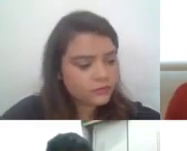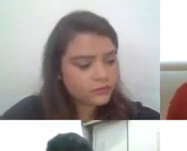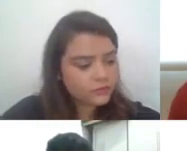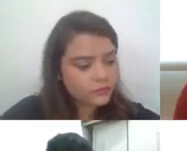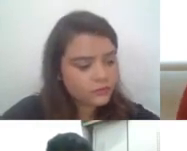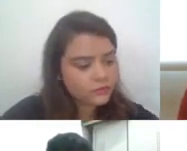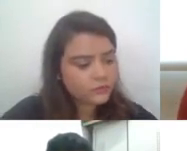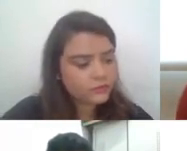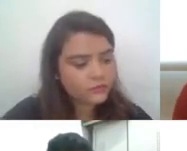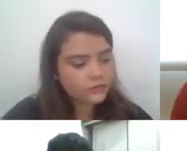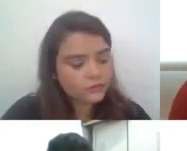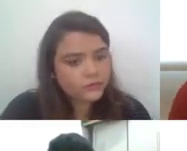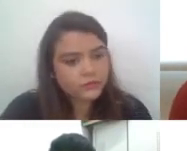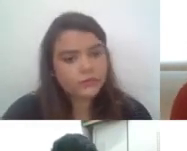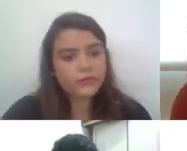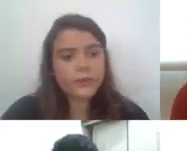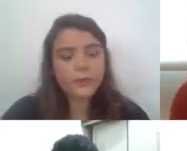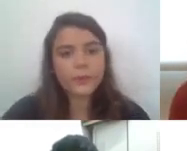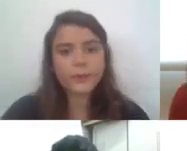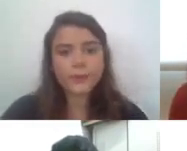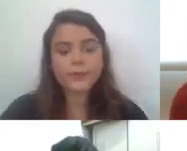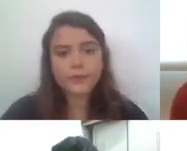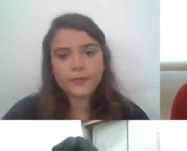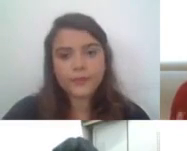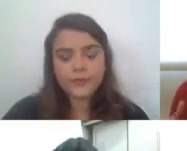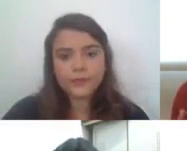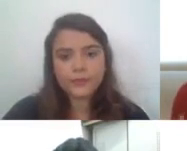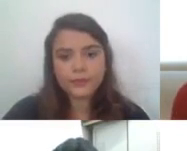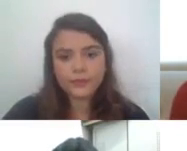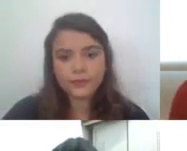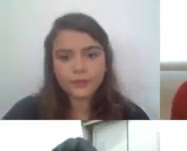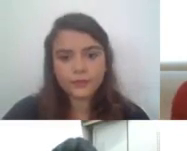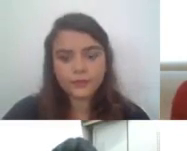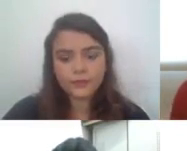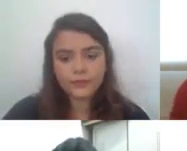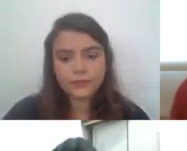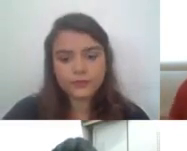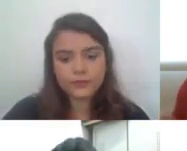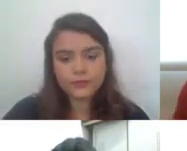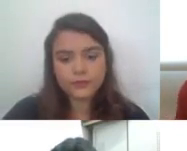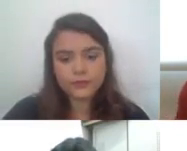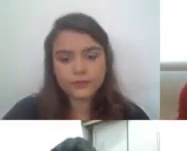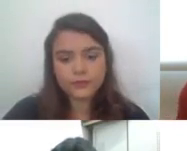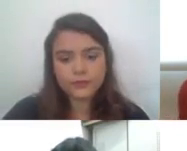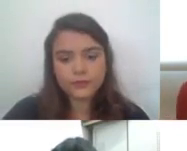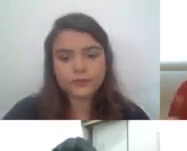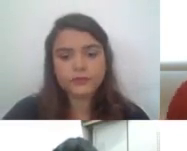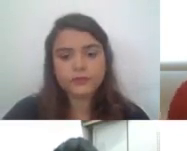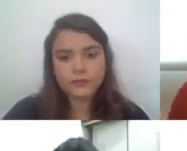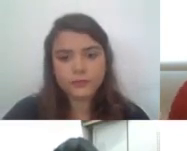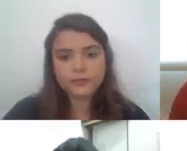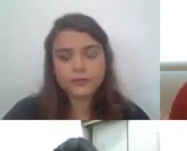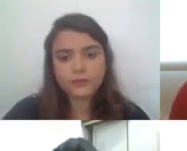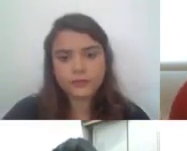usuário é o que faz com que ele consiga caminhar só né eu digo só com a gente do lado né